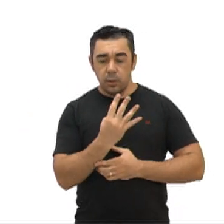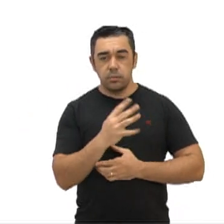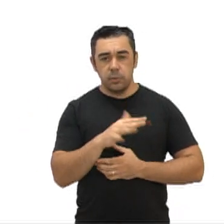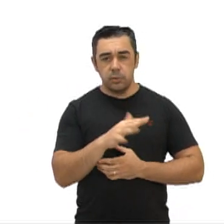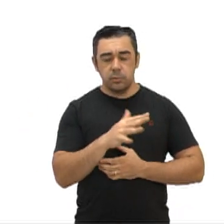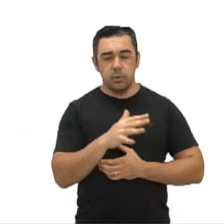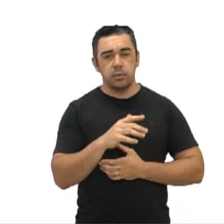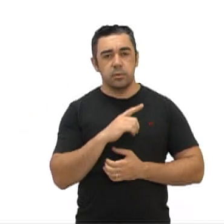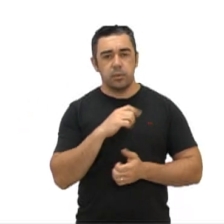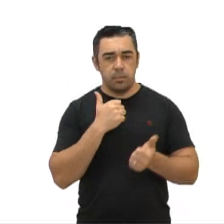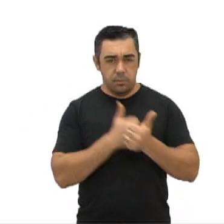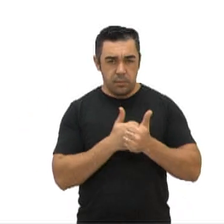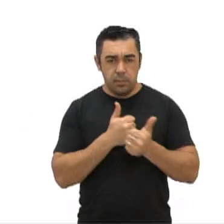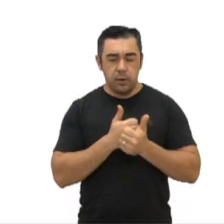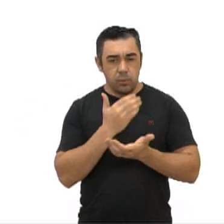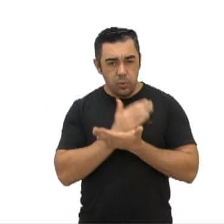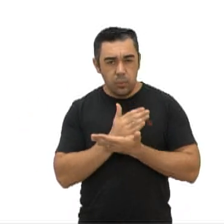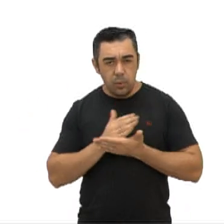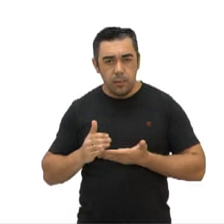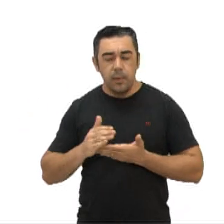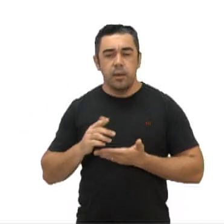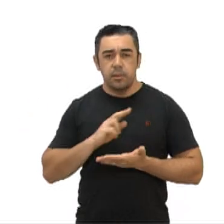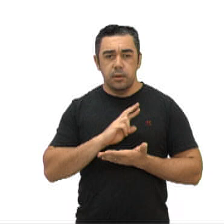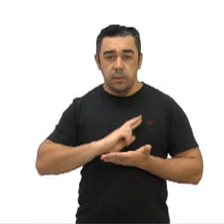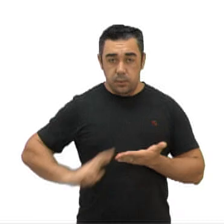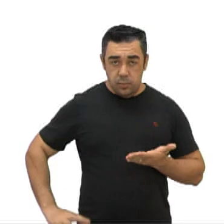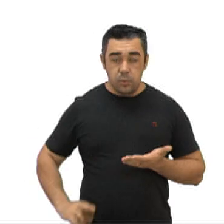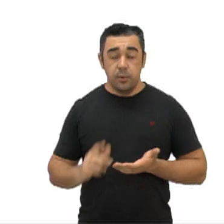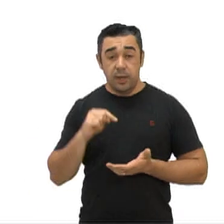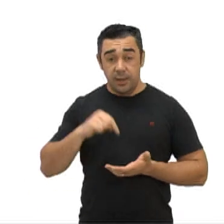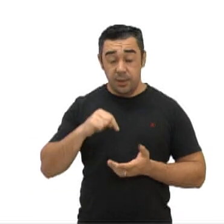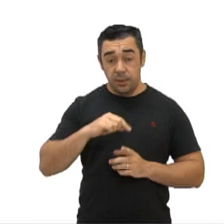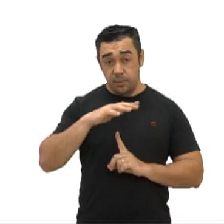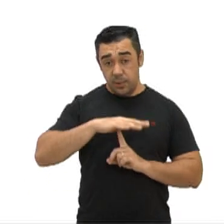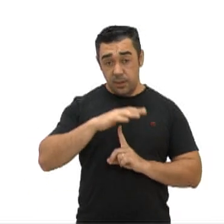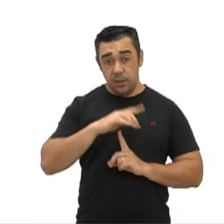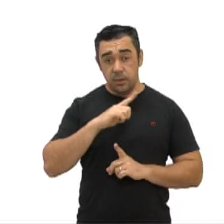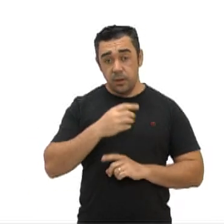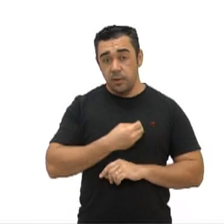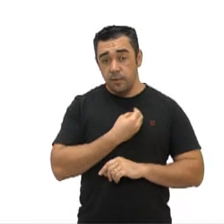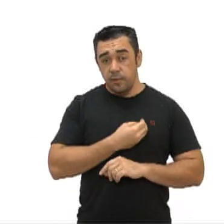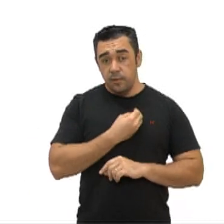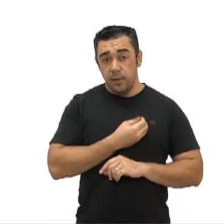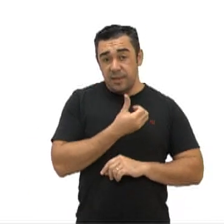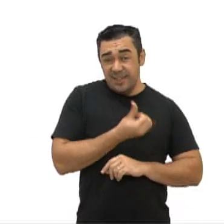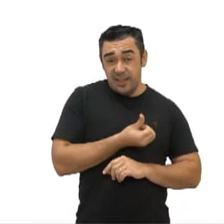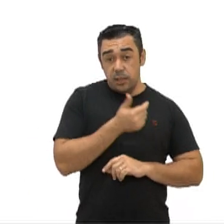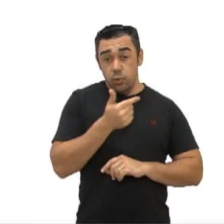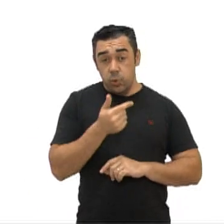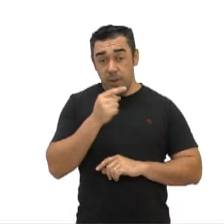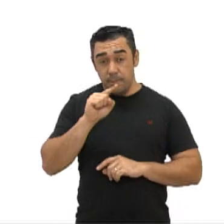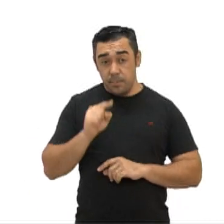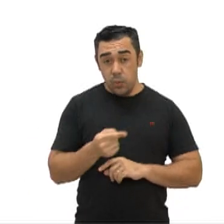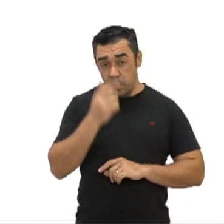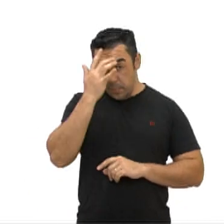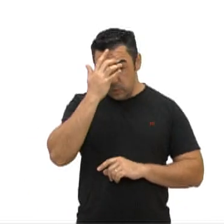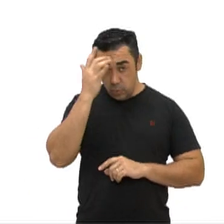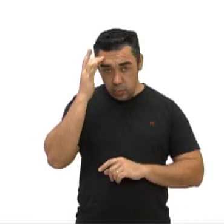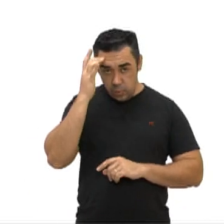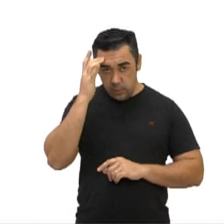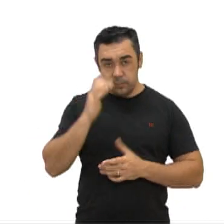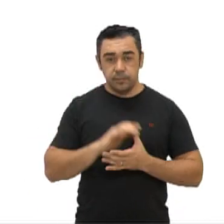1854, perto da nossa emancipação política, aqui no Paraná viviam cerca de 62 mil pessoas.